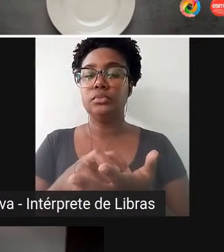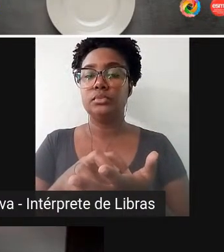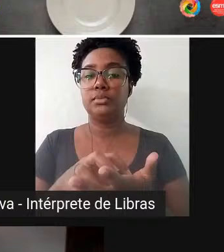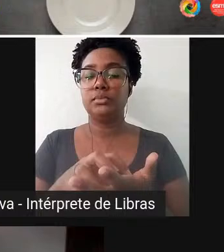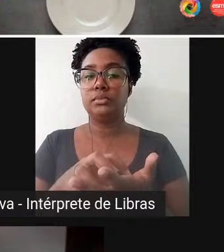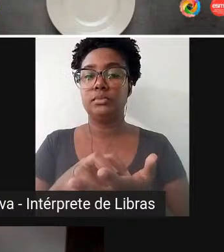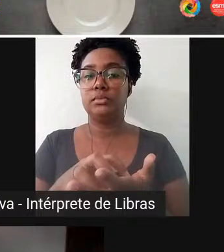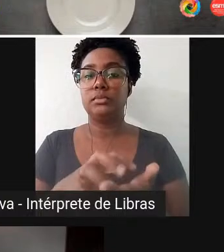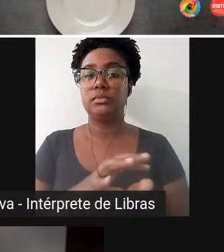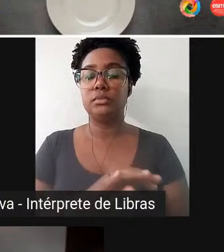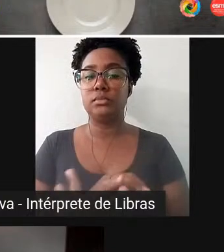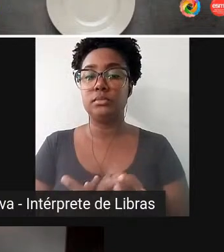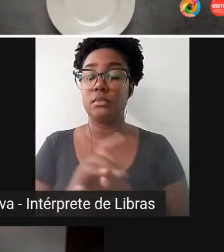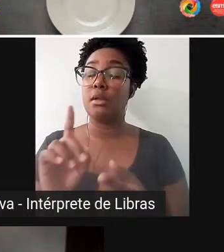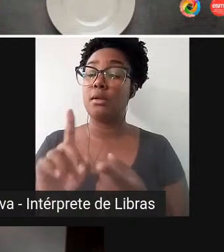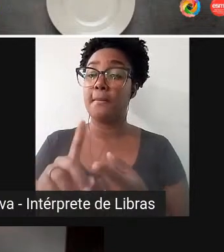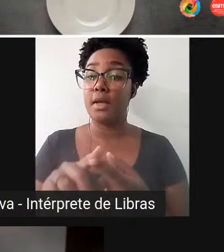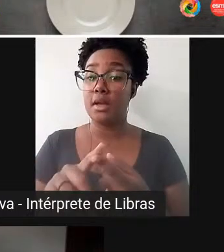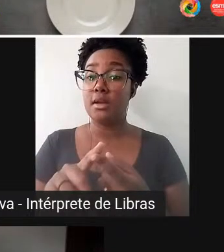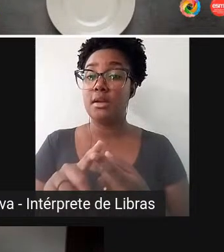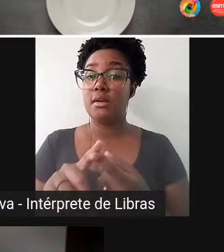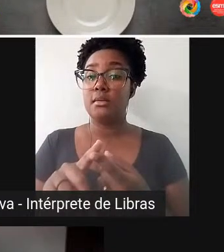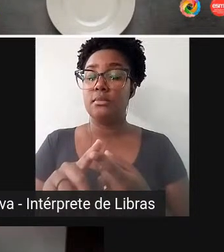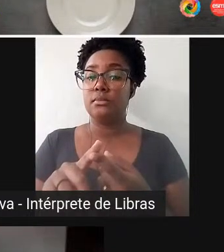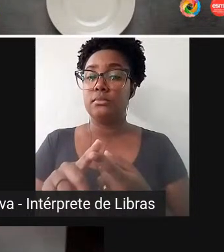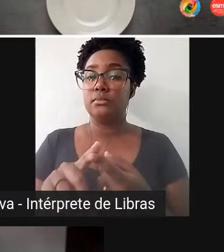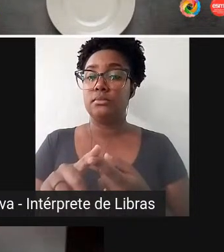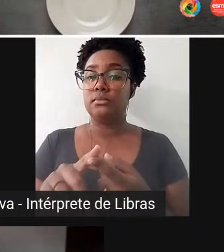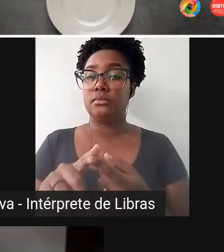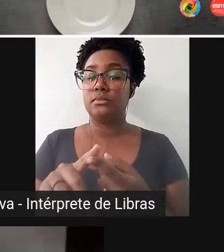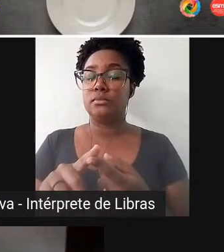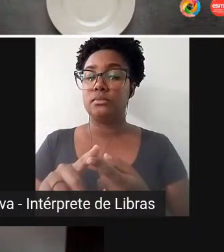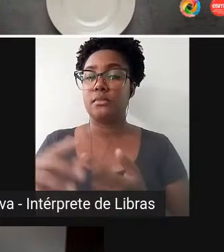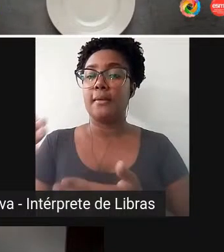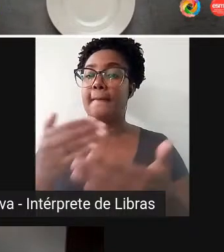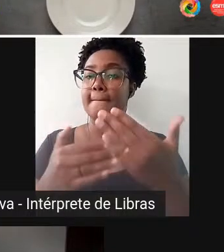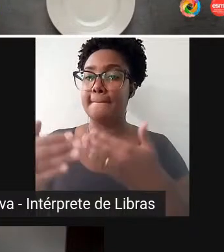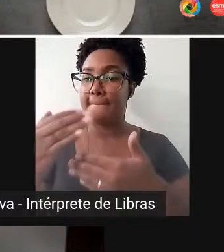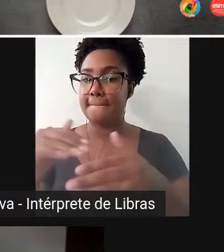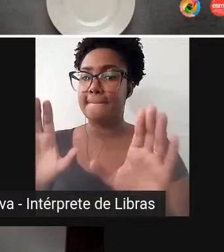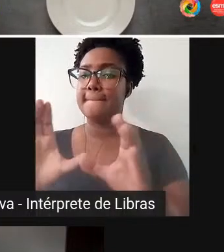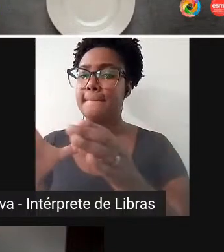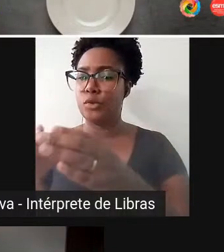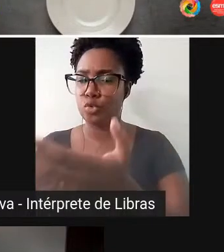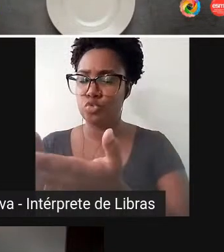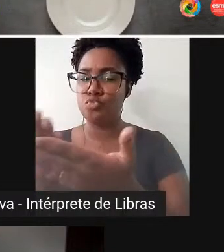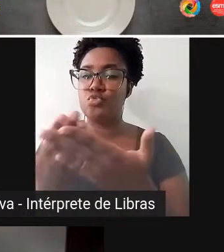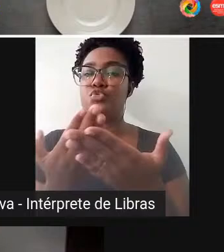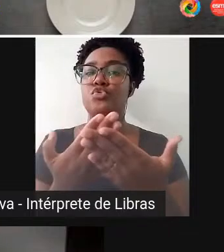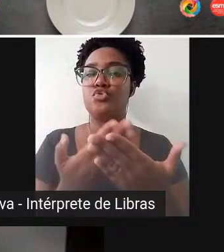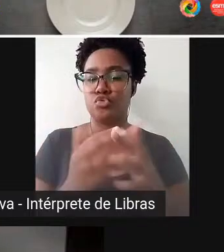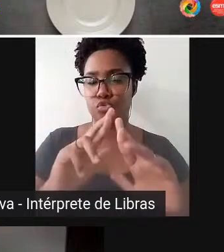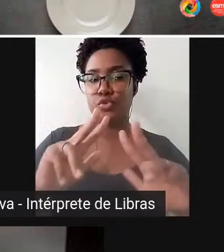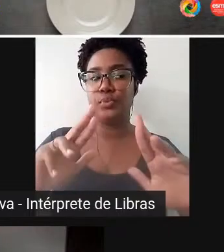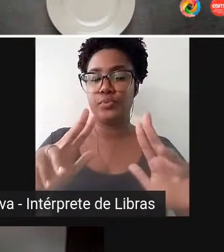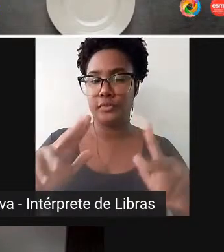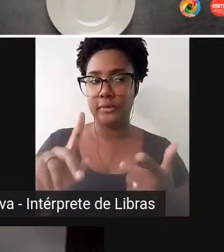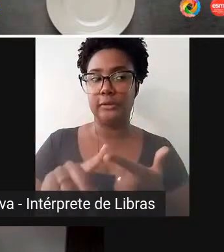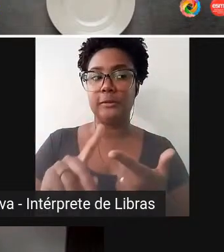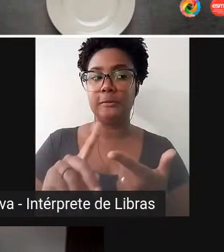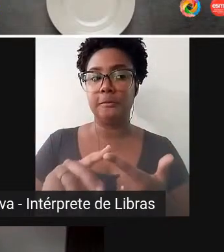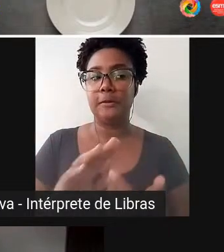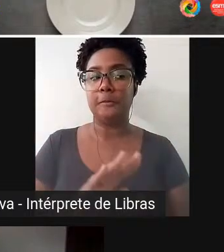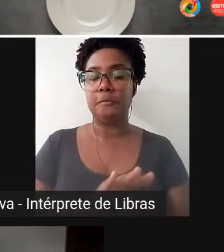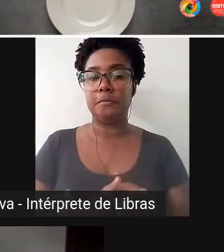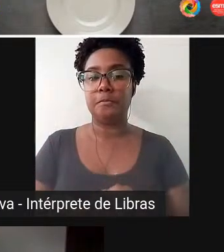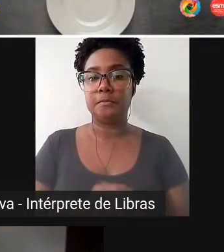Unido, diretor técnico do Centro de Terapia Holística Arco-Íris e secretário-geral da FIAN Internacional de 2007